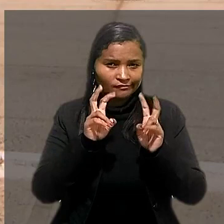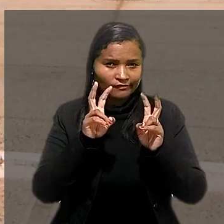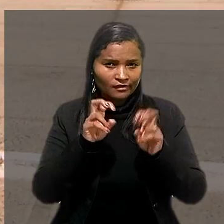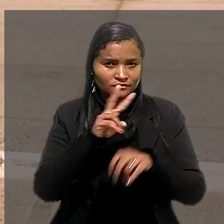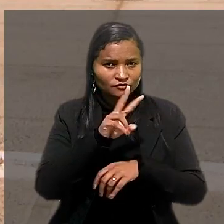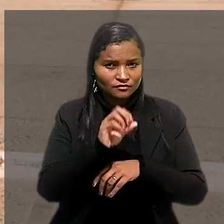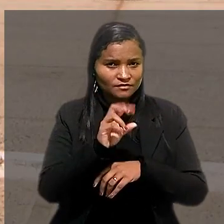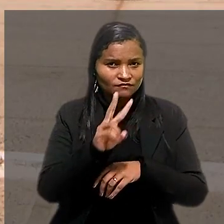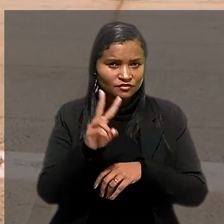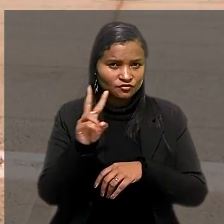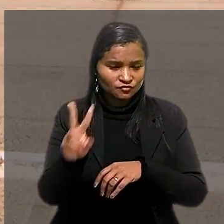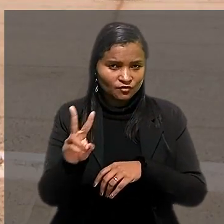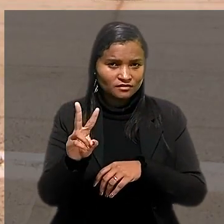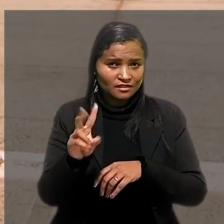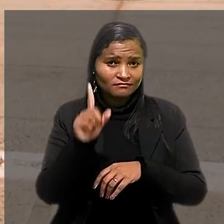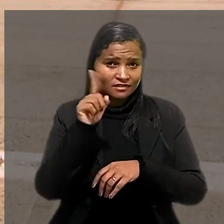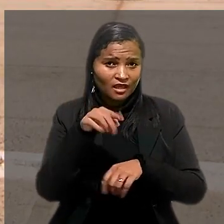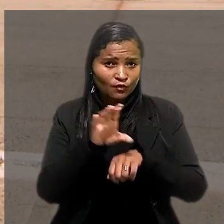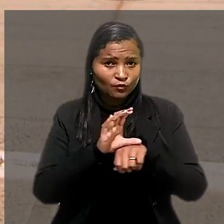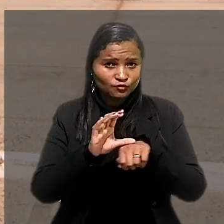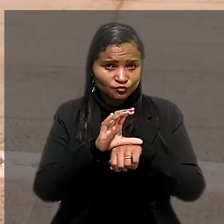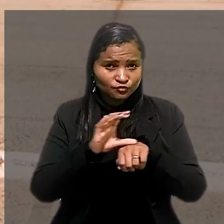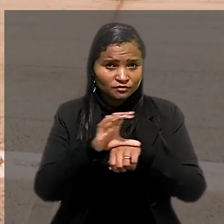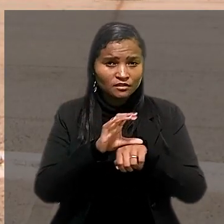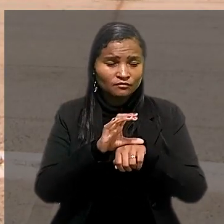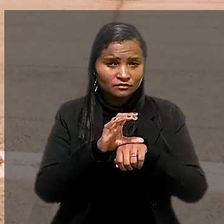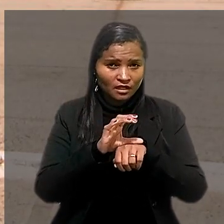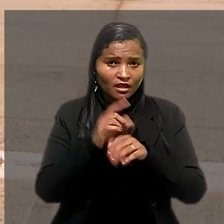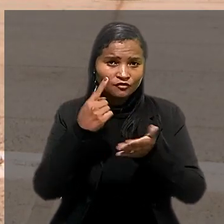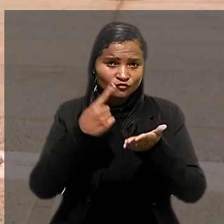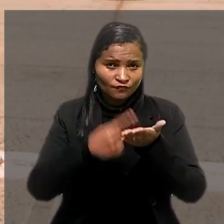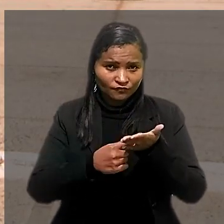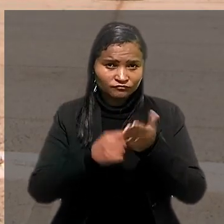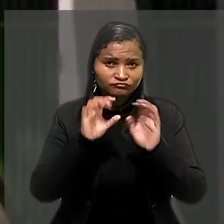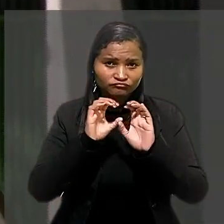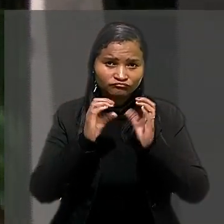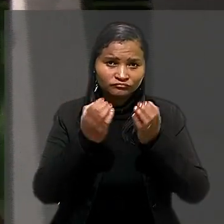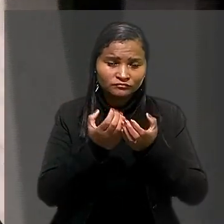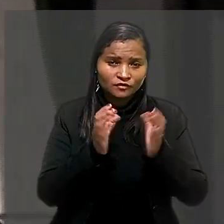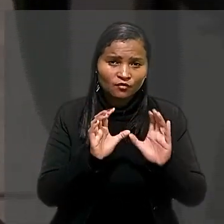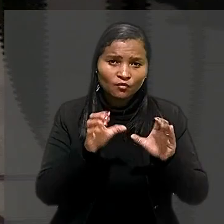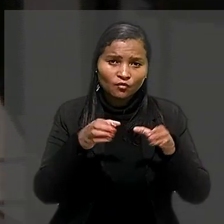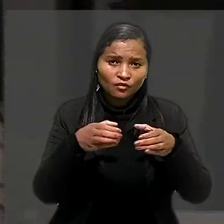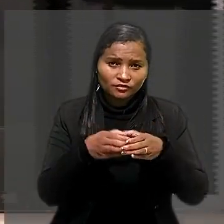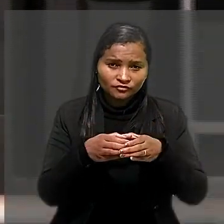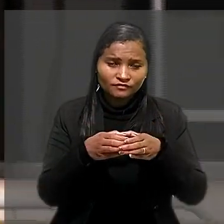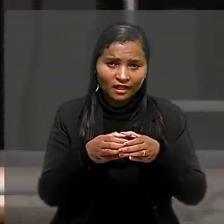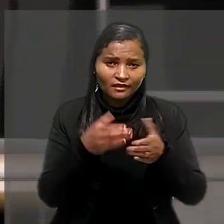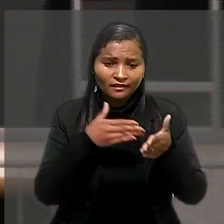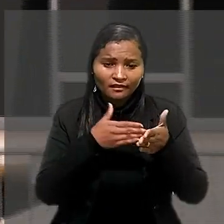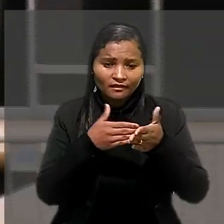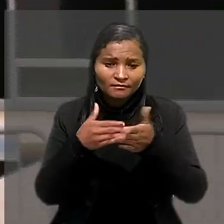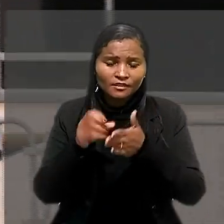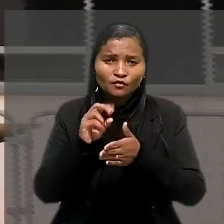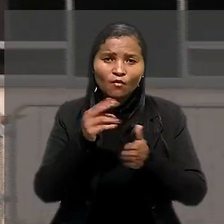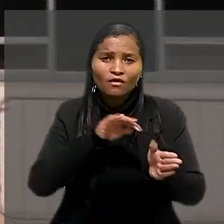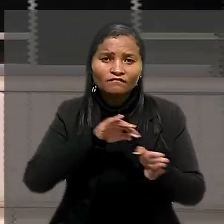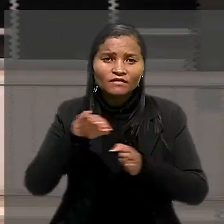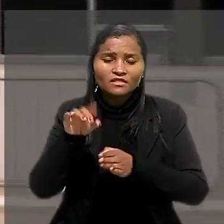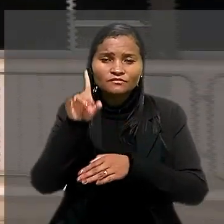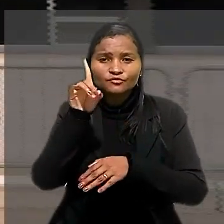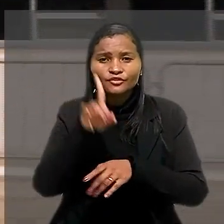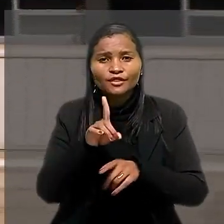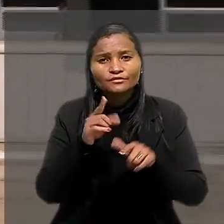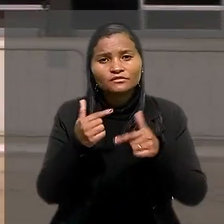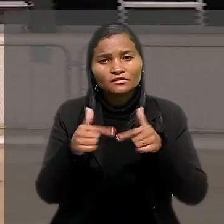tese em 2022 de que são constitucionais as convenções e os acordos coletivos que limitam ou